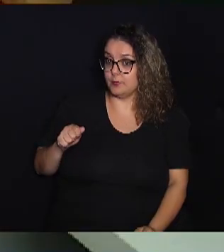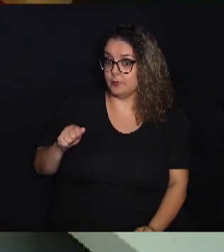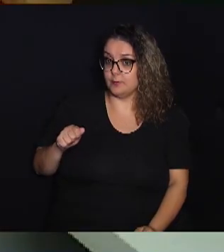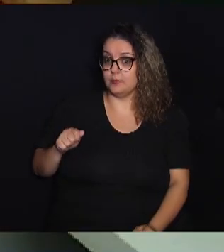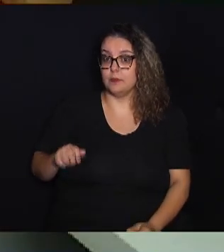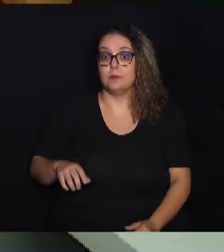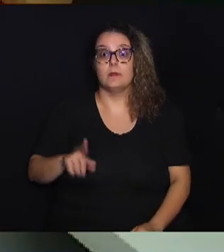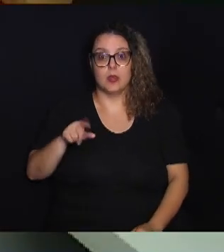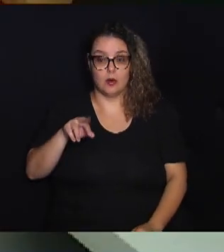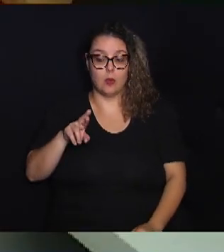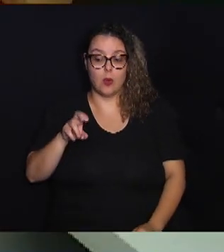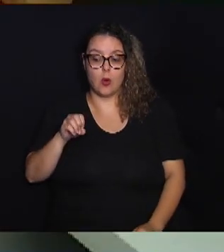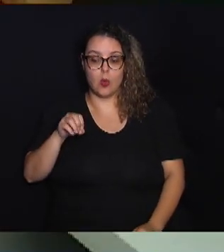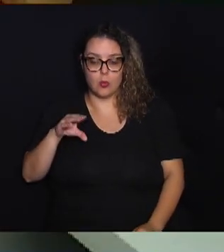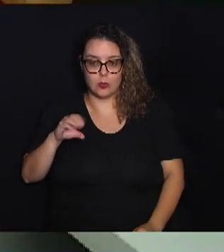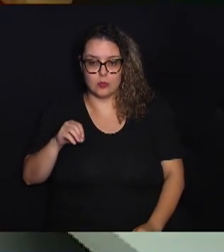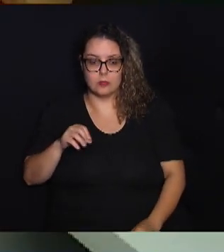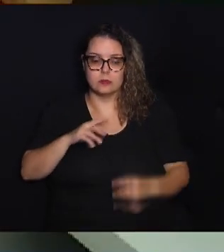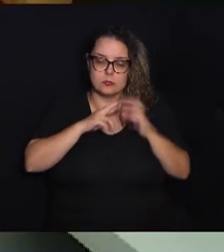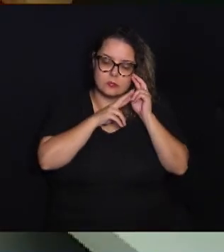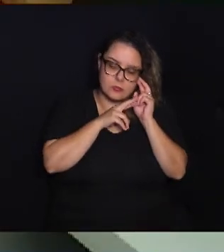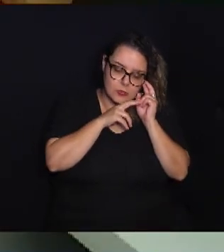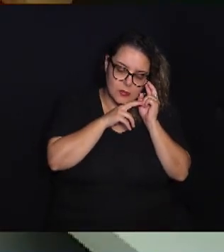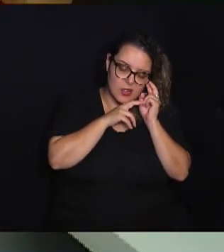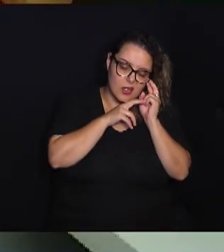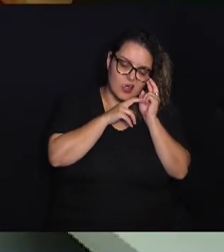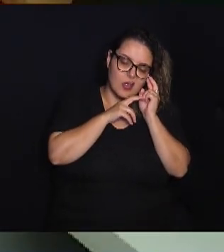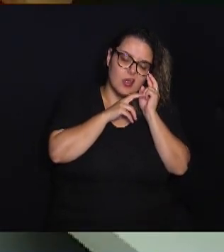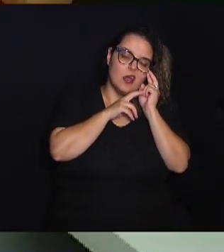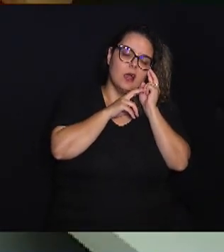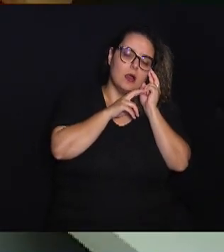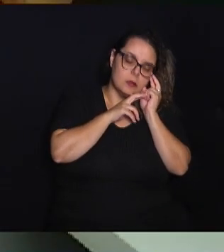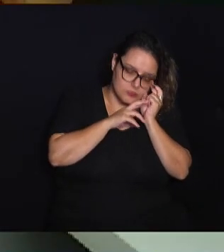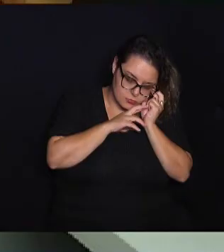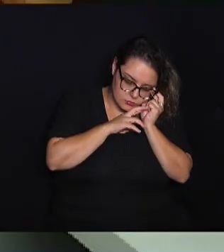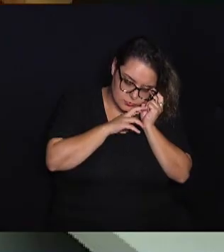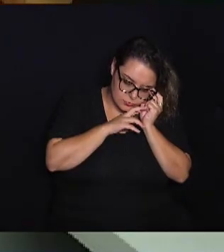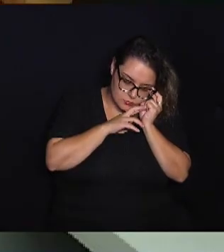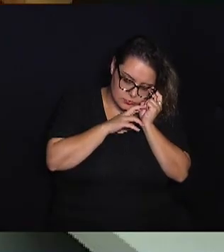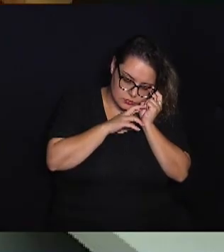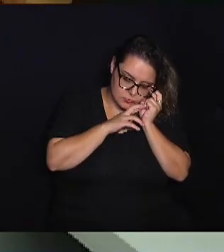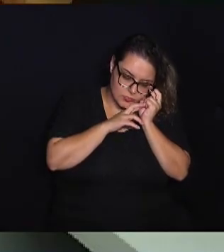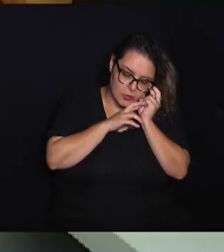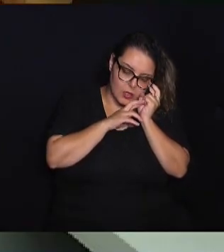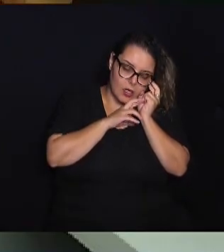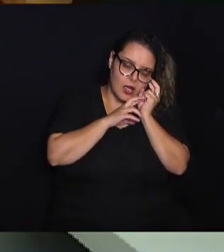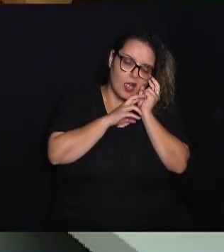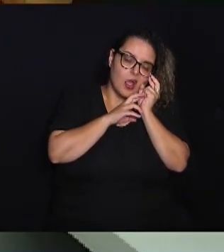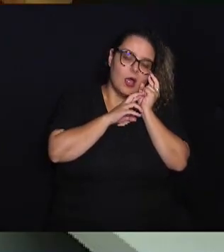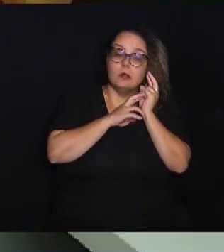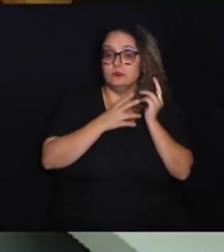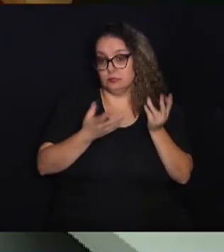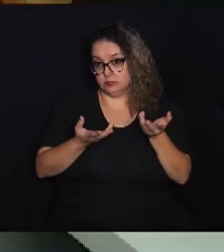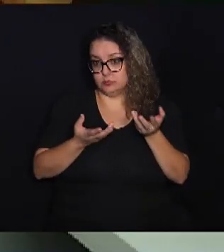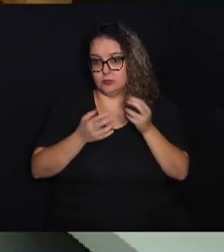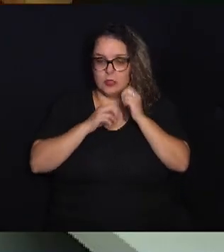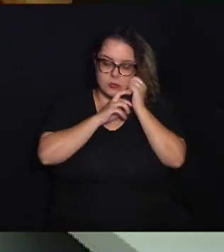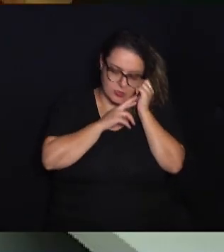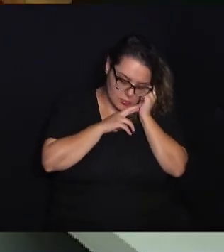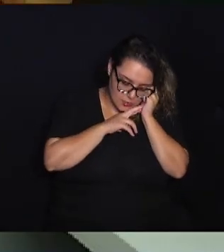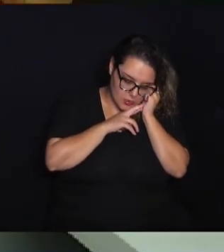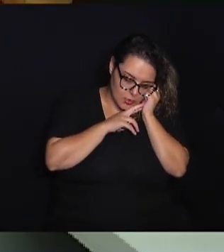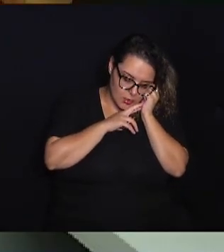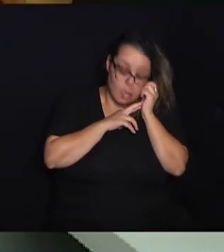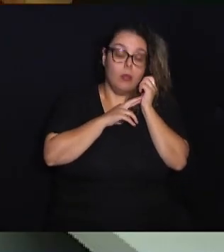é ronco, né? Então, às vezes a queixa vai ser essa, né? O paciente ou acorda engasgado,